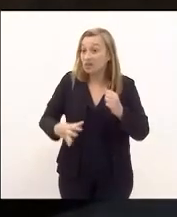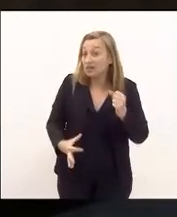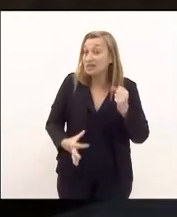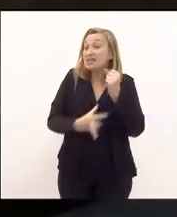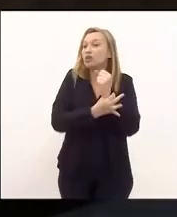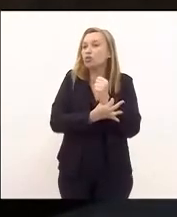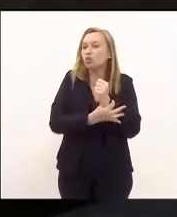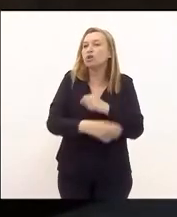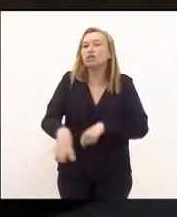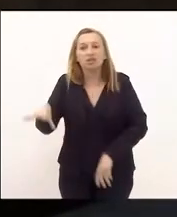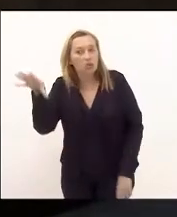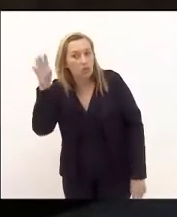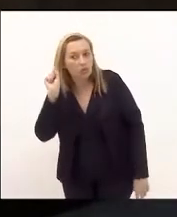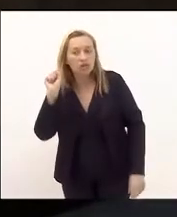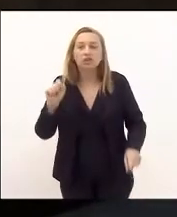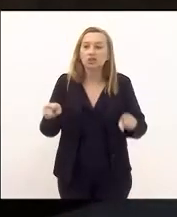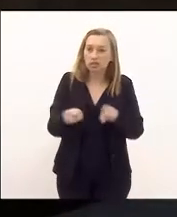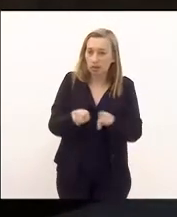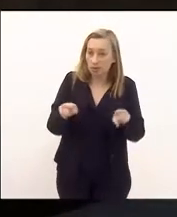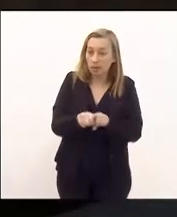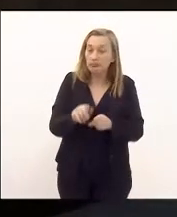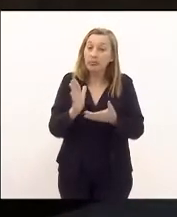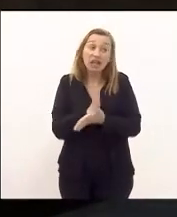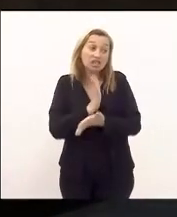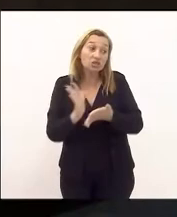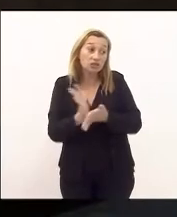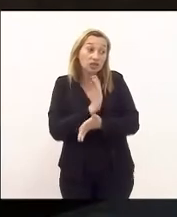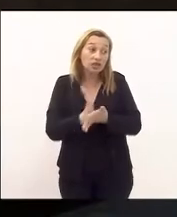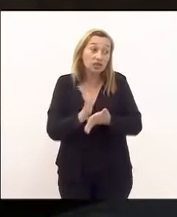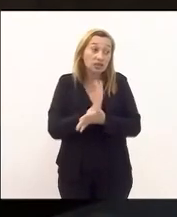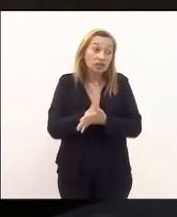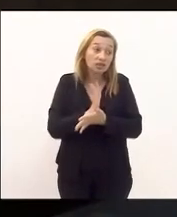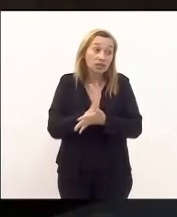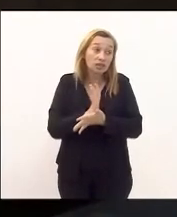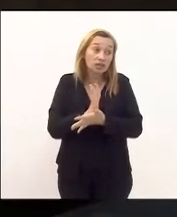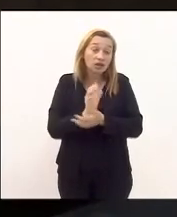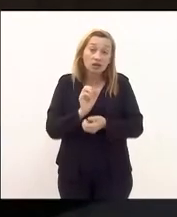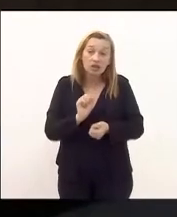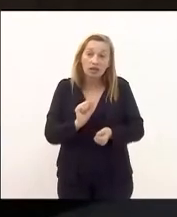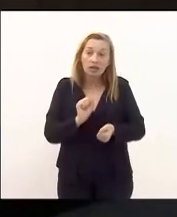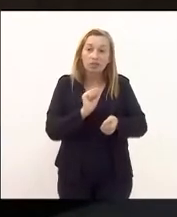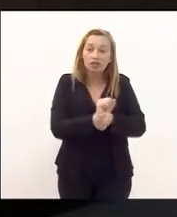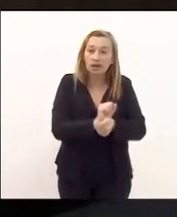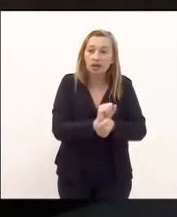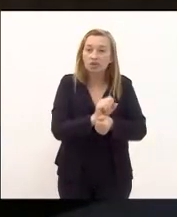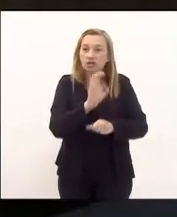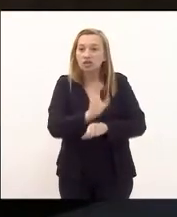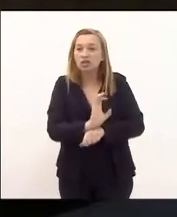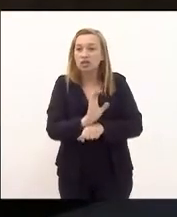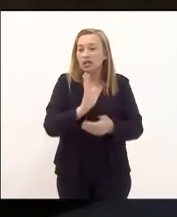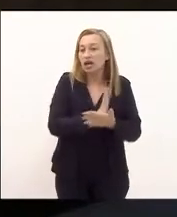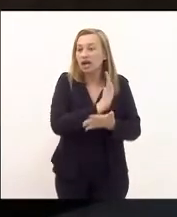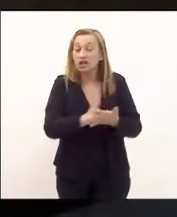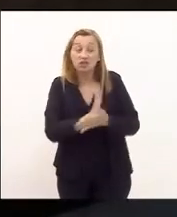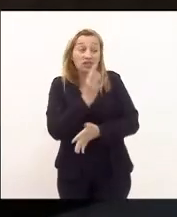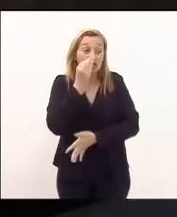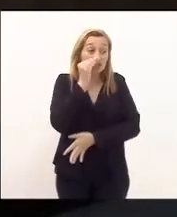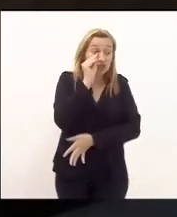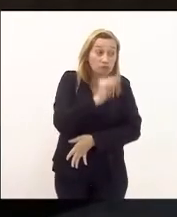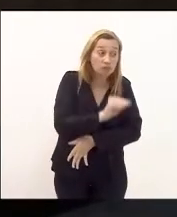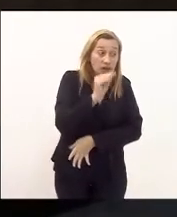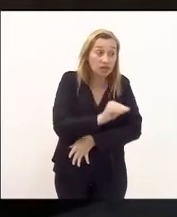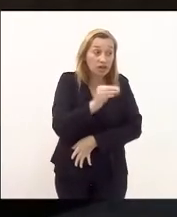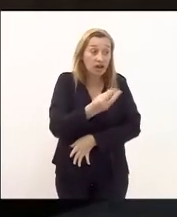sendo ouvidas no processo, né? Às vezes, a intervenção do Estado, muitas vezes, ignora a